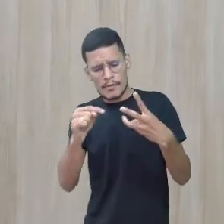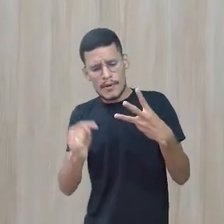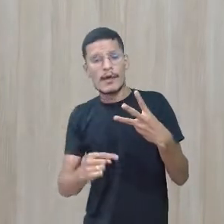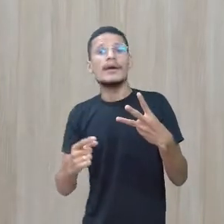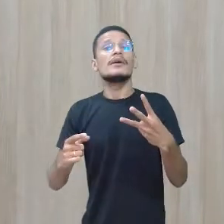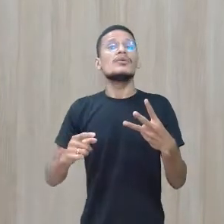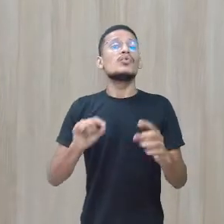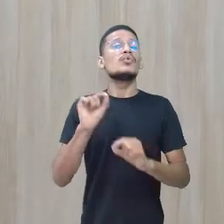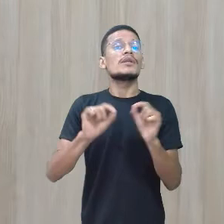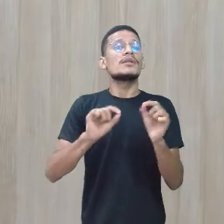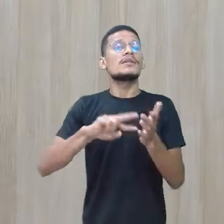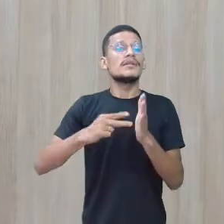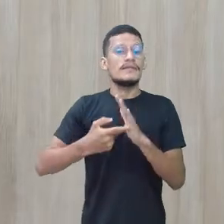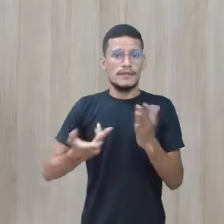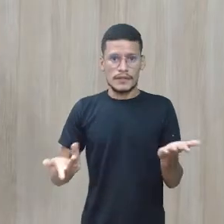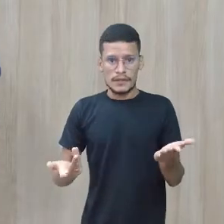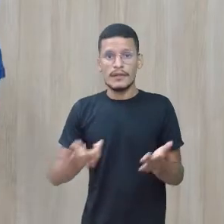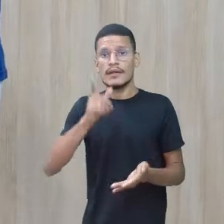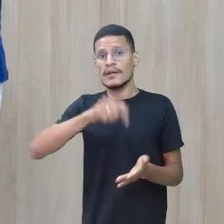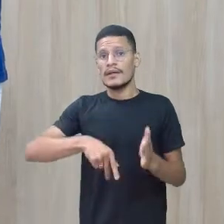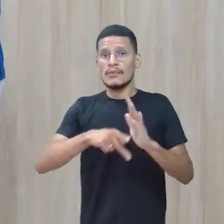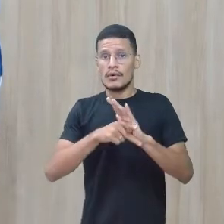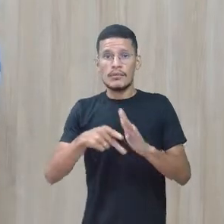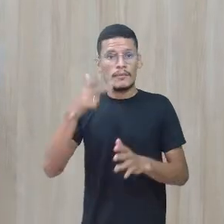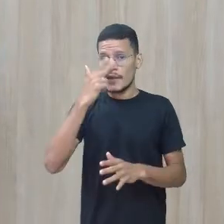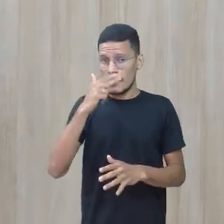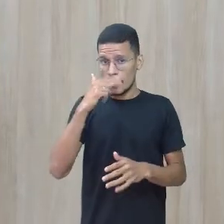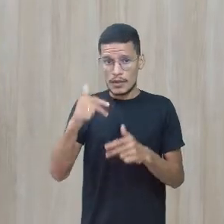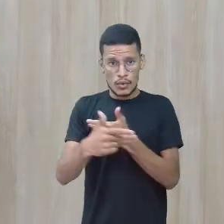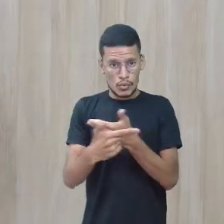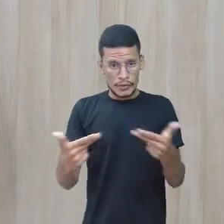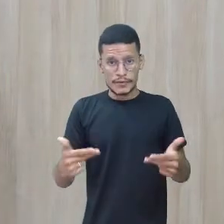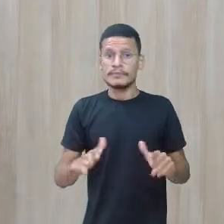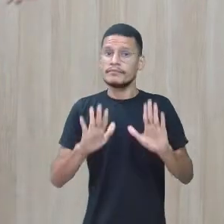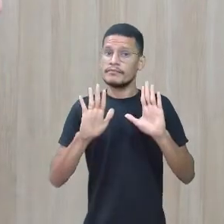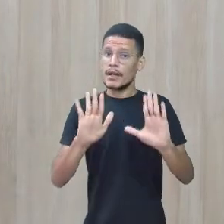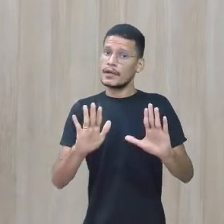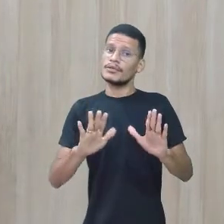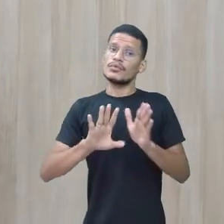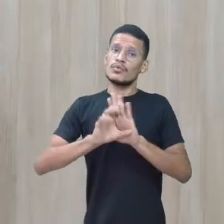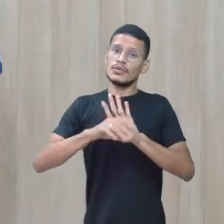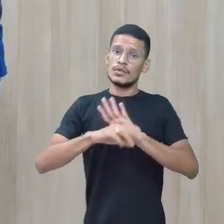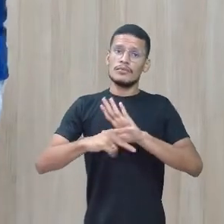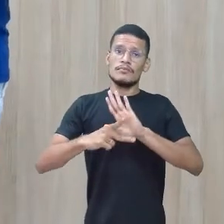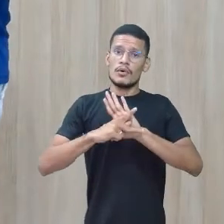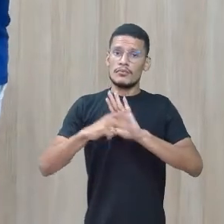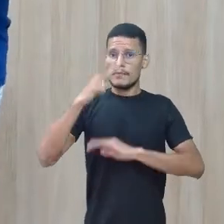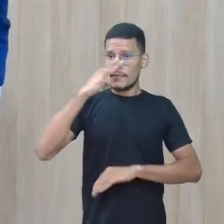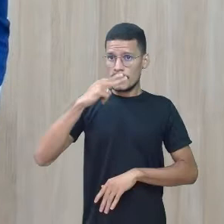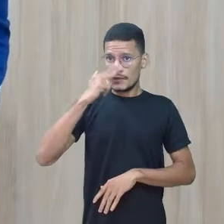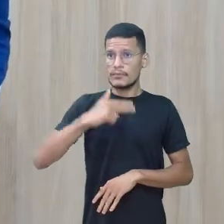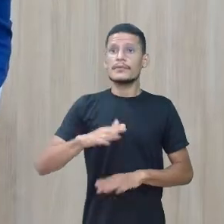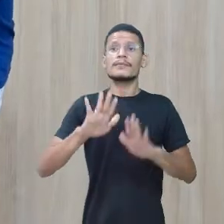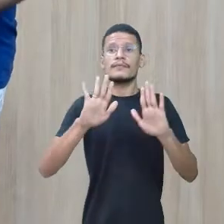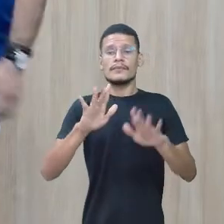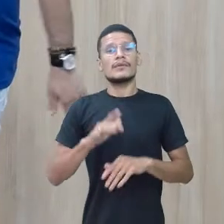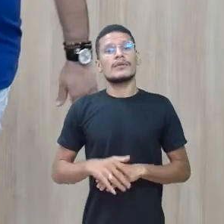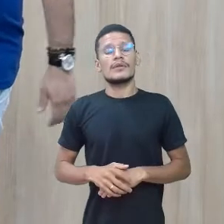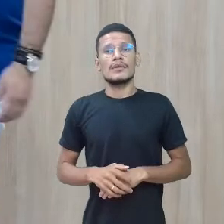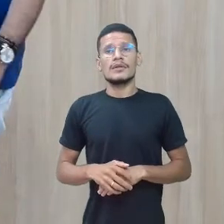feudal, sistema feudal é a mesma coisa, certo? O conceito é o mesmo. Então, a